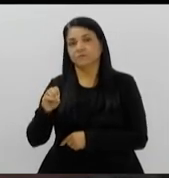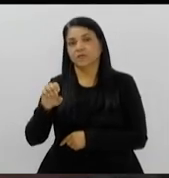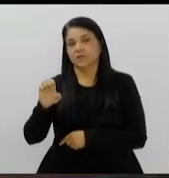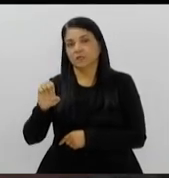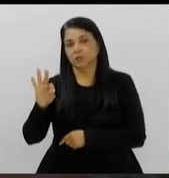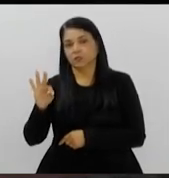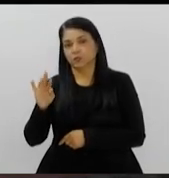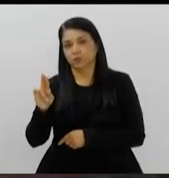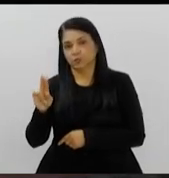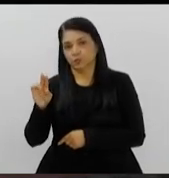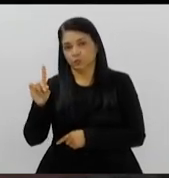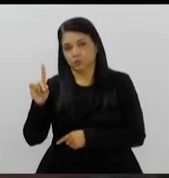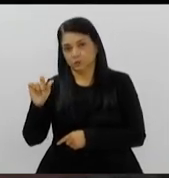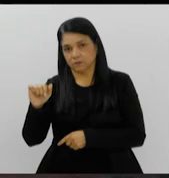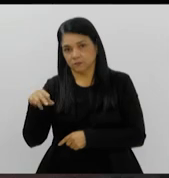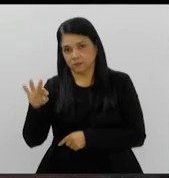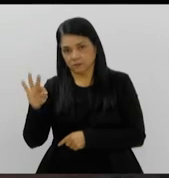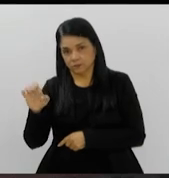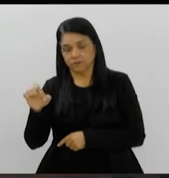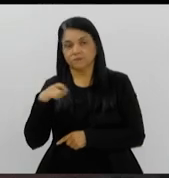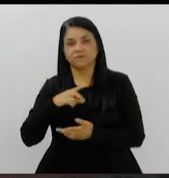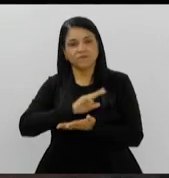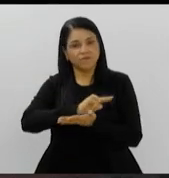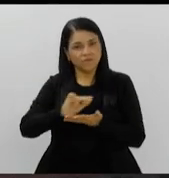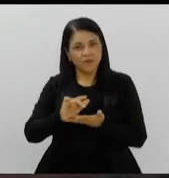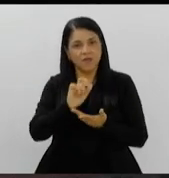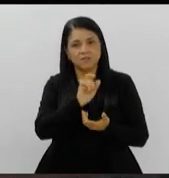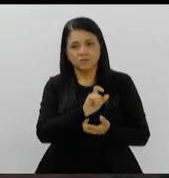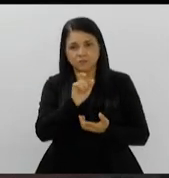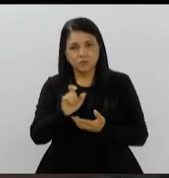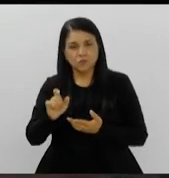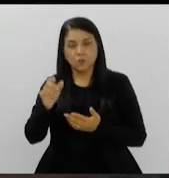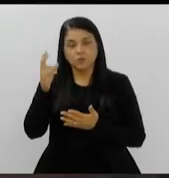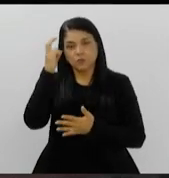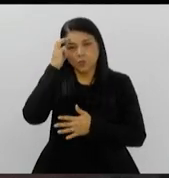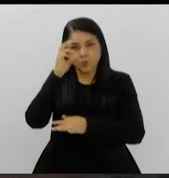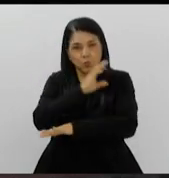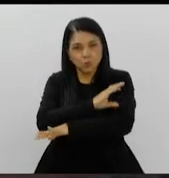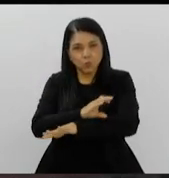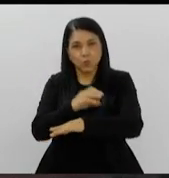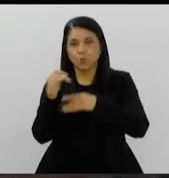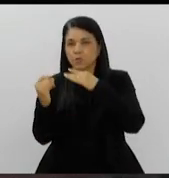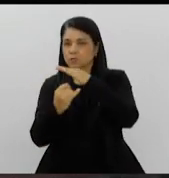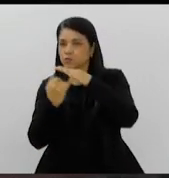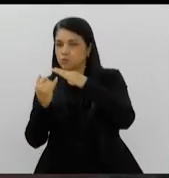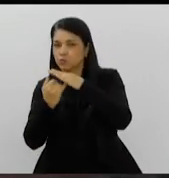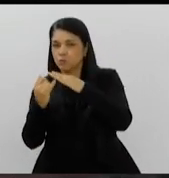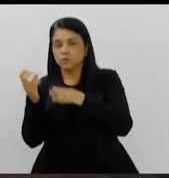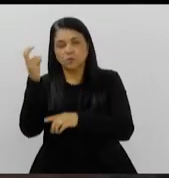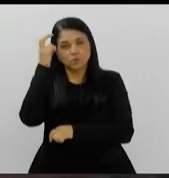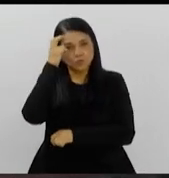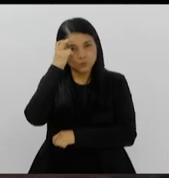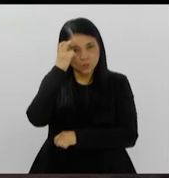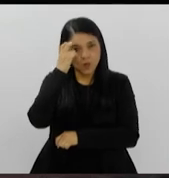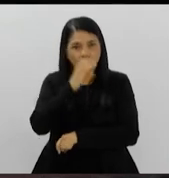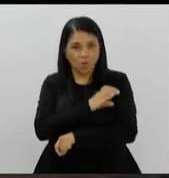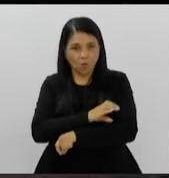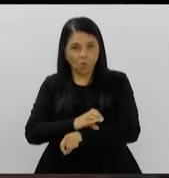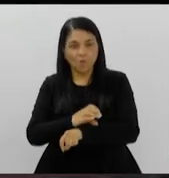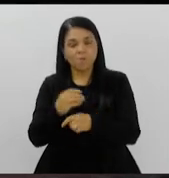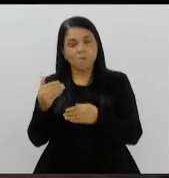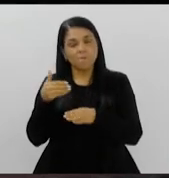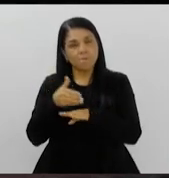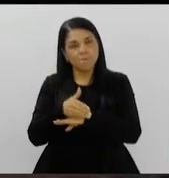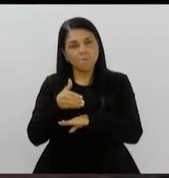e dezenas de fazedores de cultura, de instituições culturais, que participaram